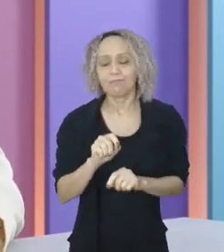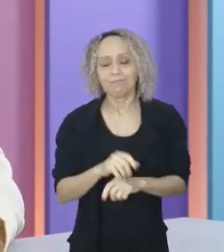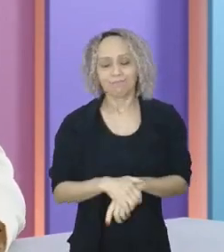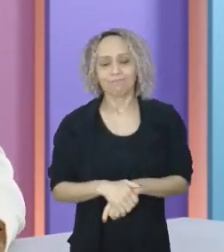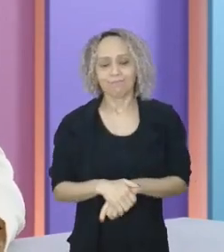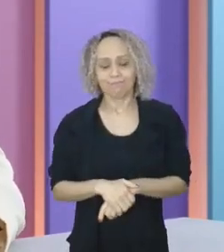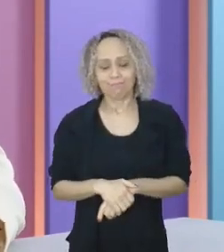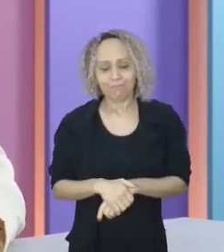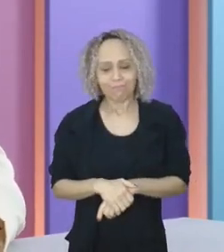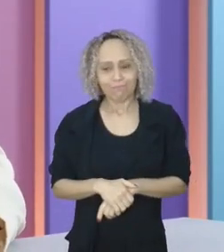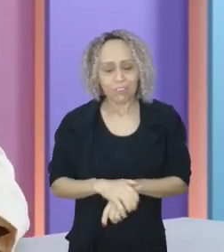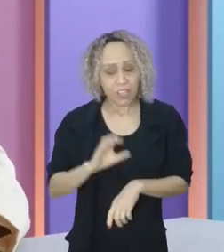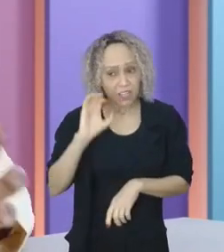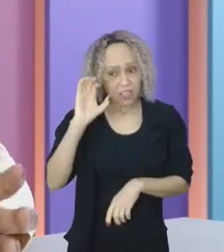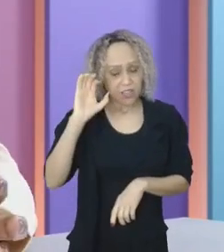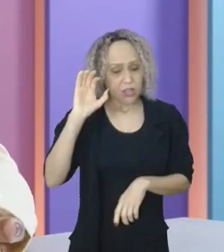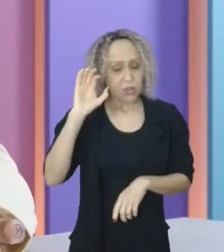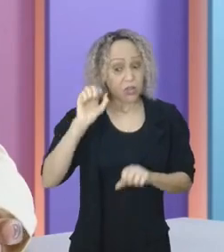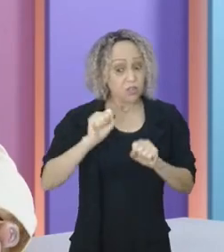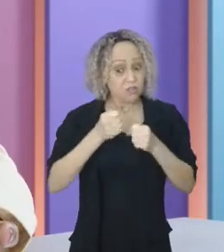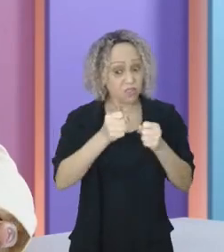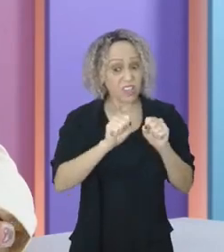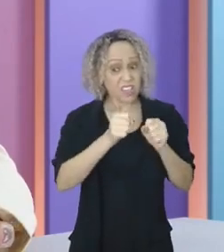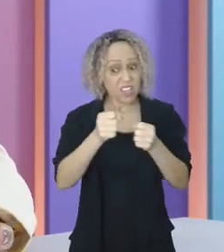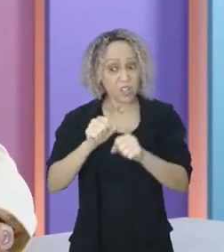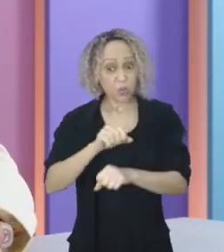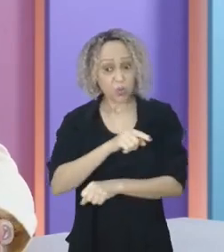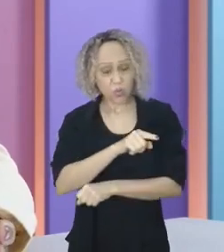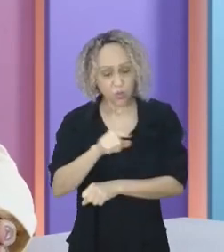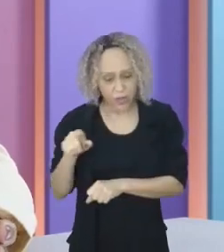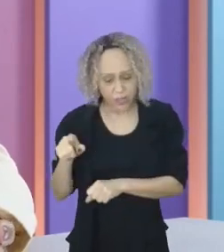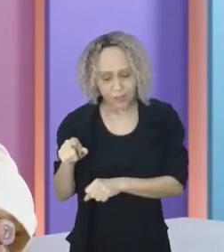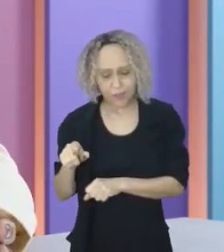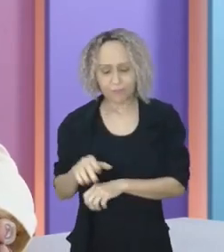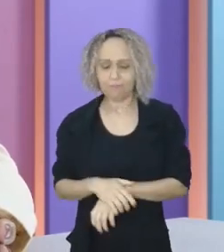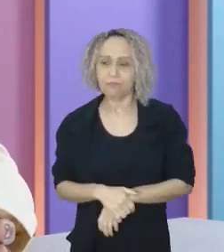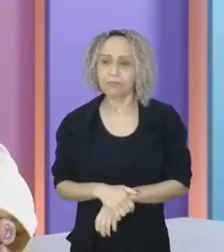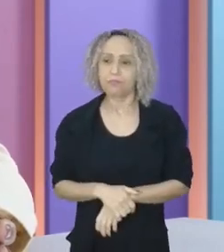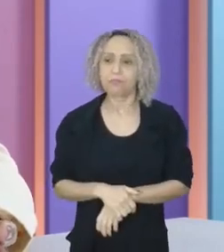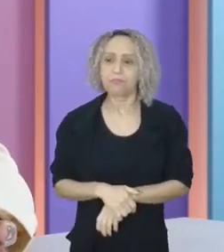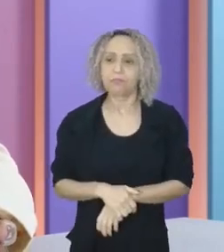que, não poderia deixar de falar nisso,